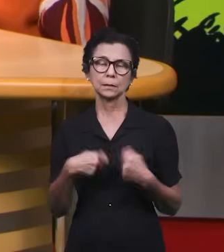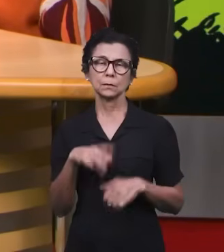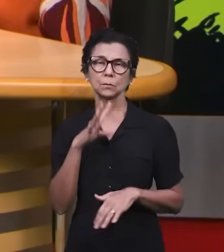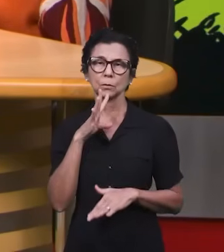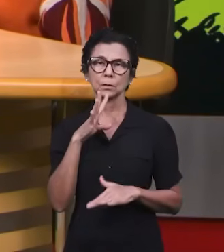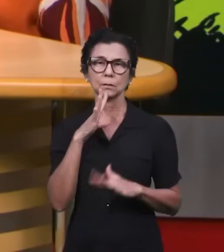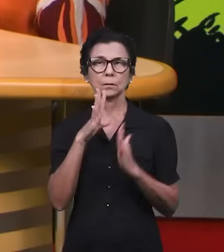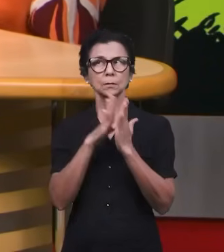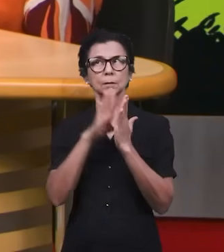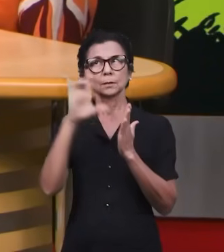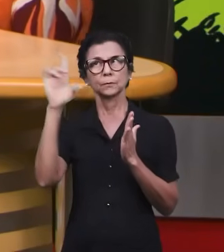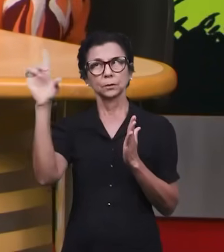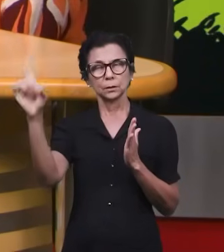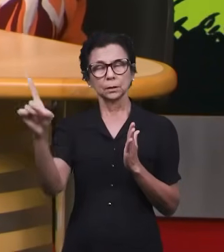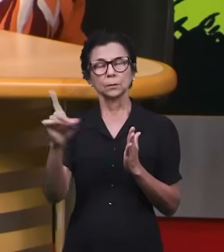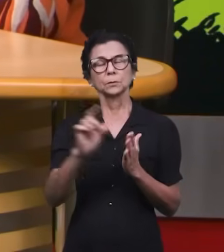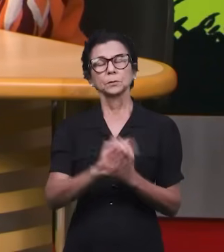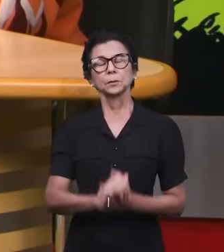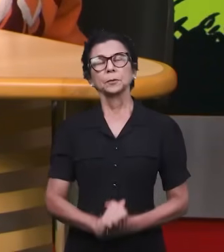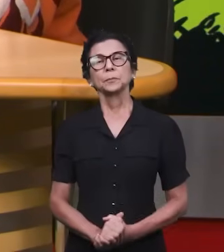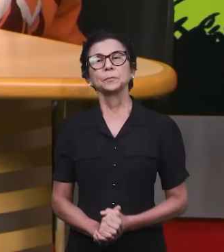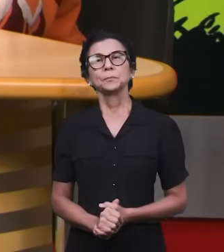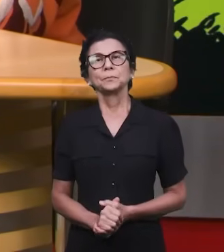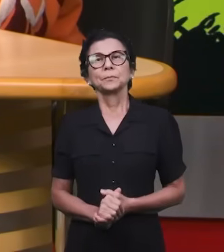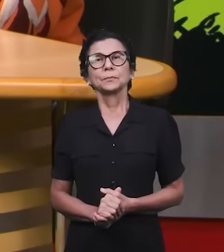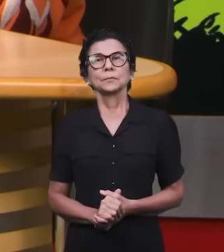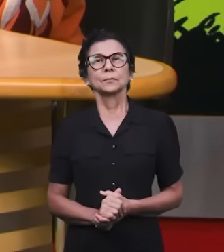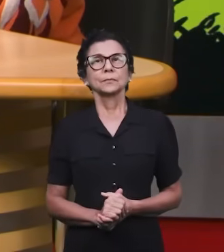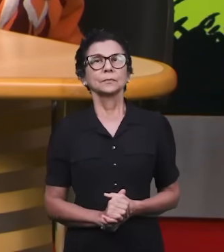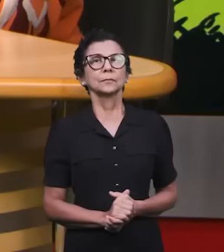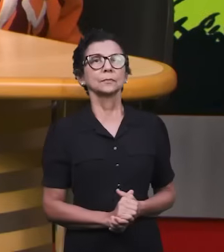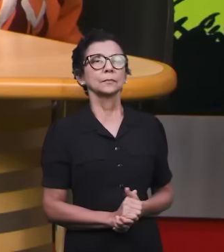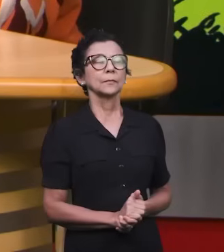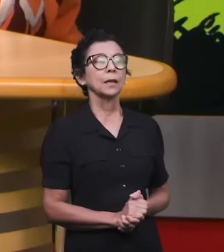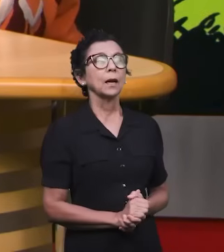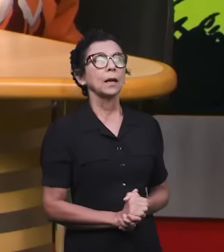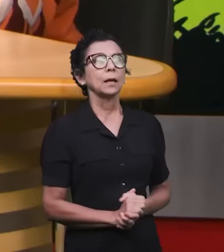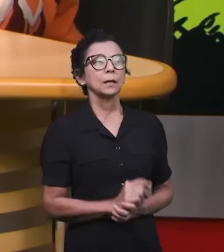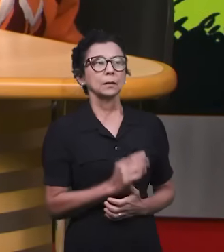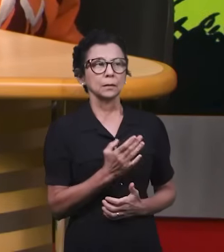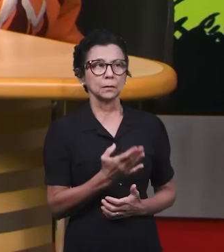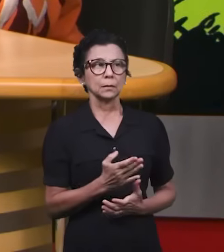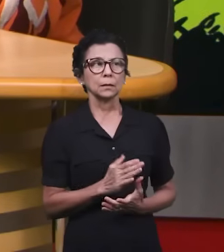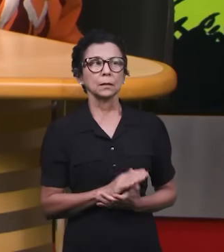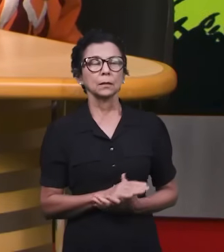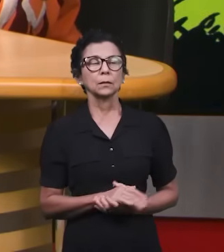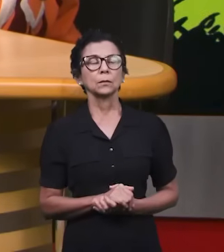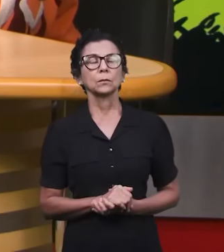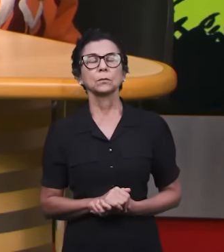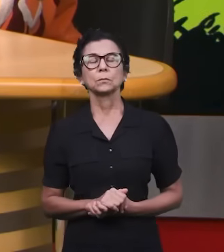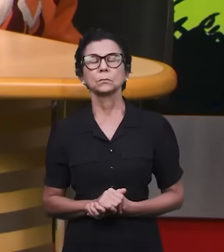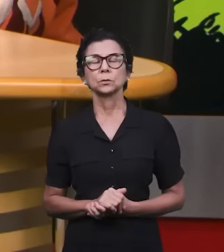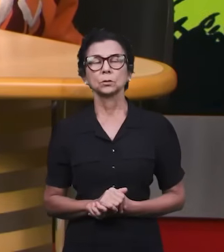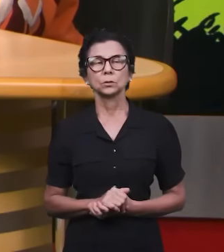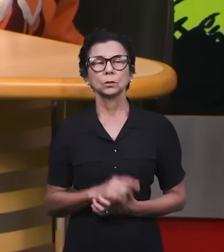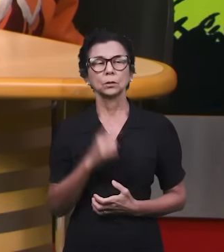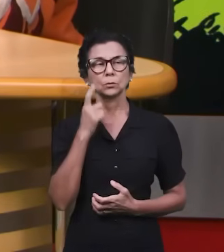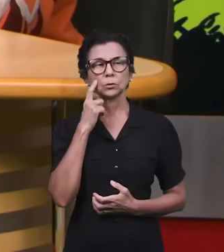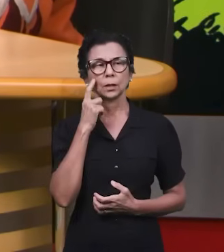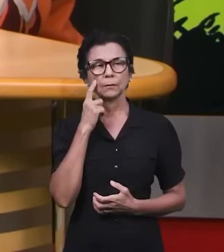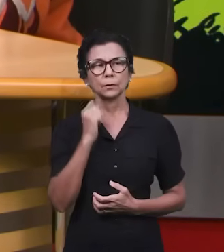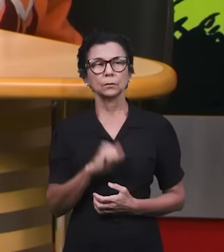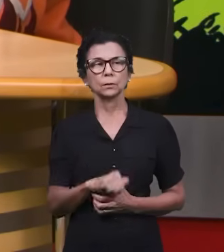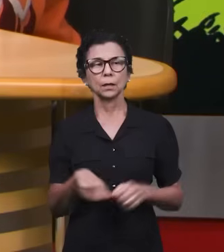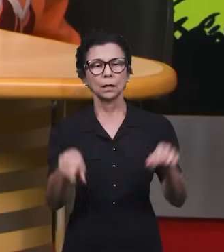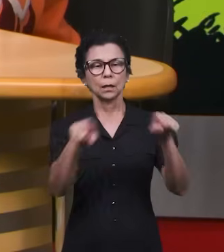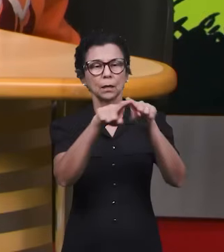palavra. Já que você foi falando, eu já vi muitas crianças que vão para o quarto com o celular